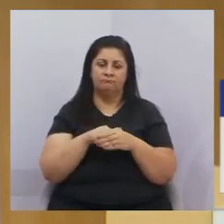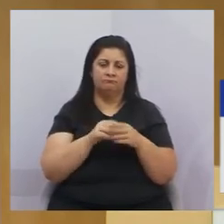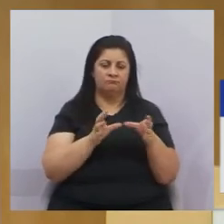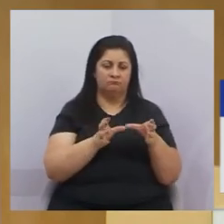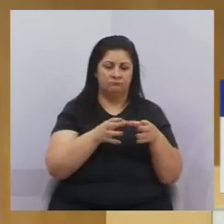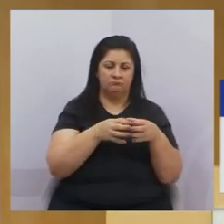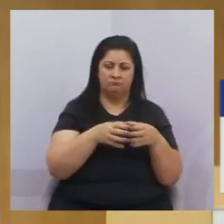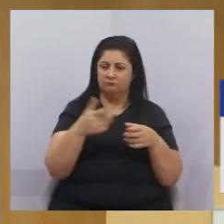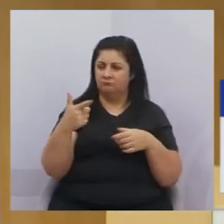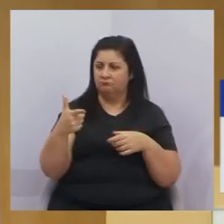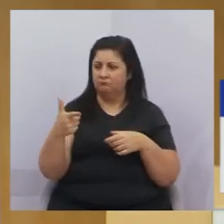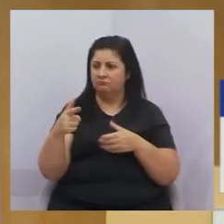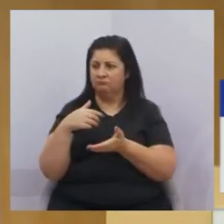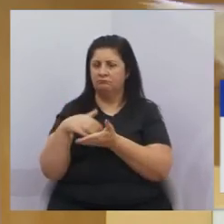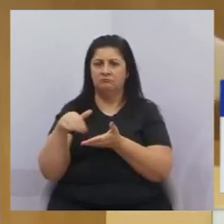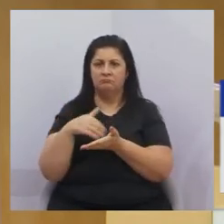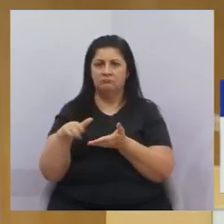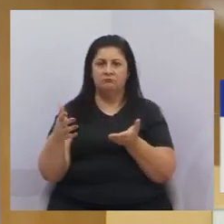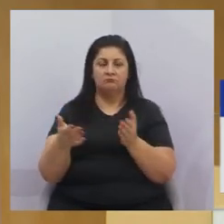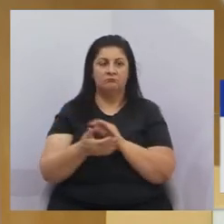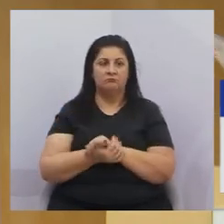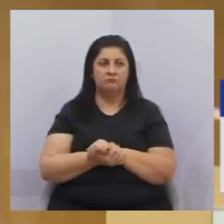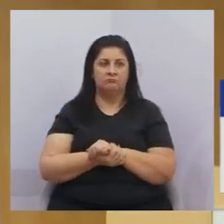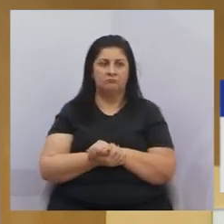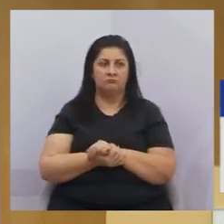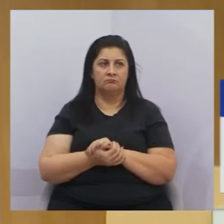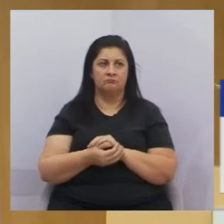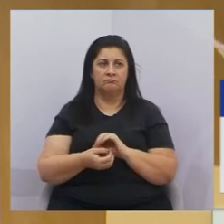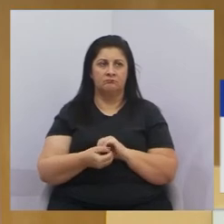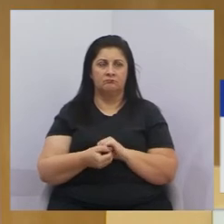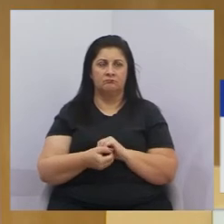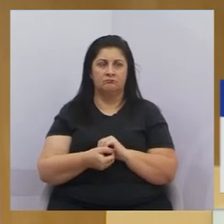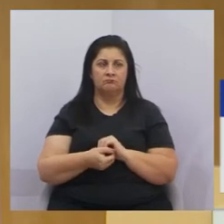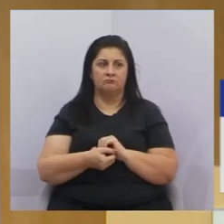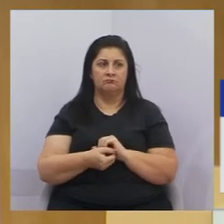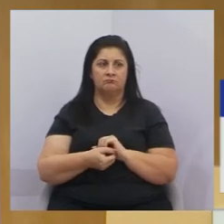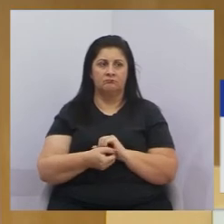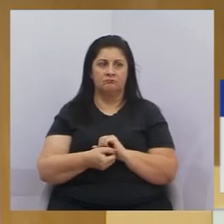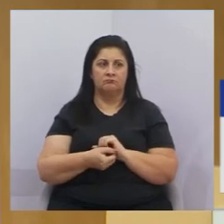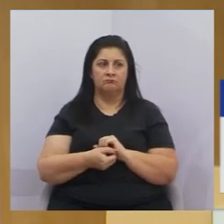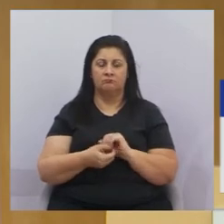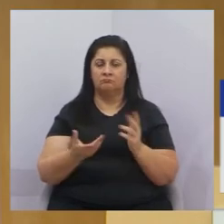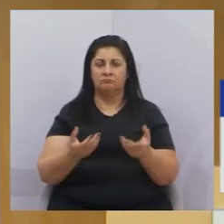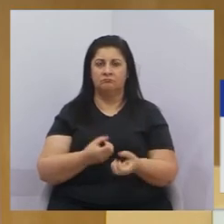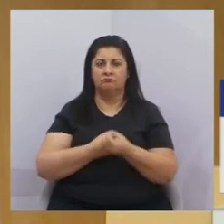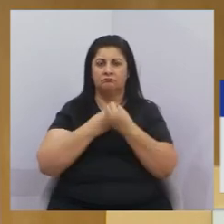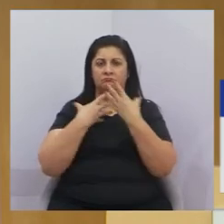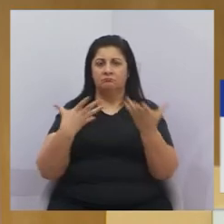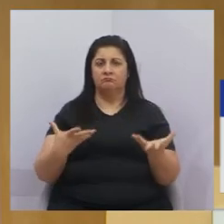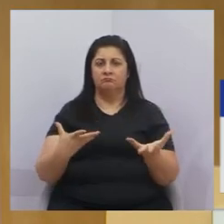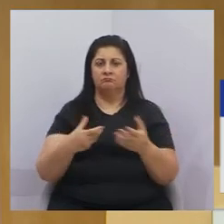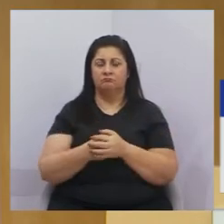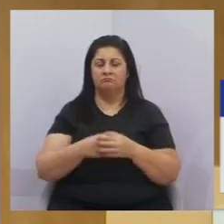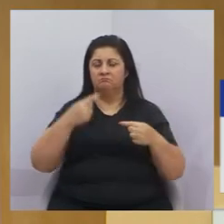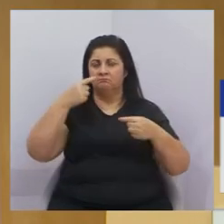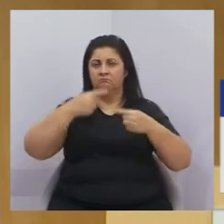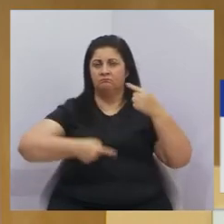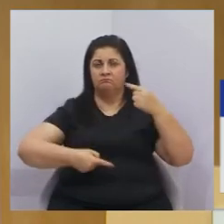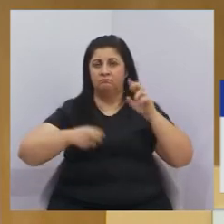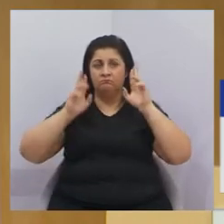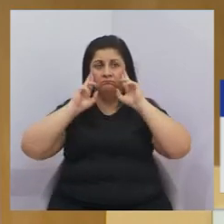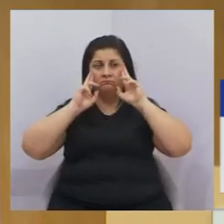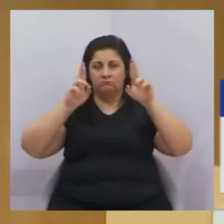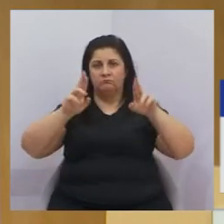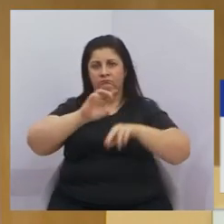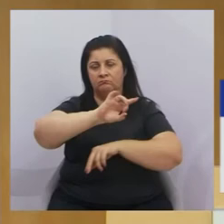e não votar nessa secretaria, para mim, de nada adiantou. Então, fica aqui o meu desabafo, né? Eu não concordo, respeito,